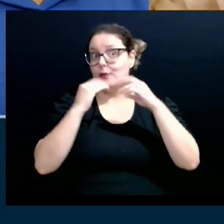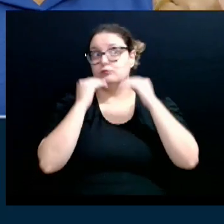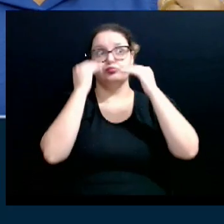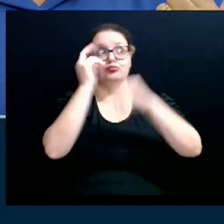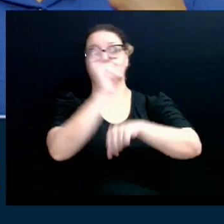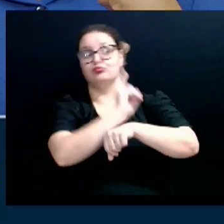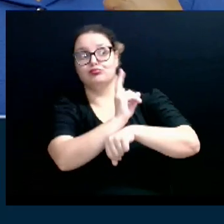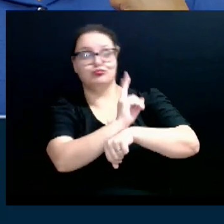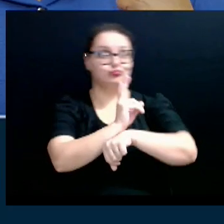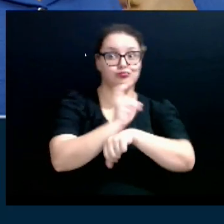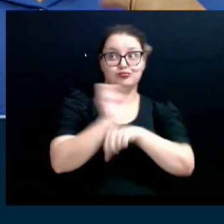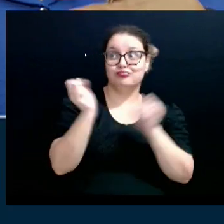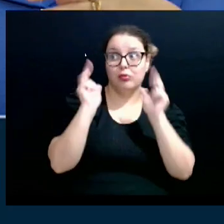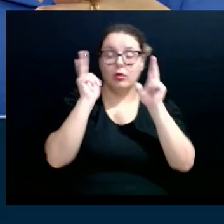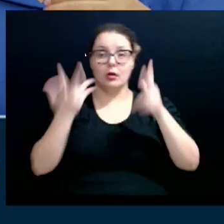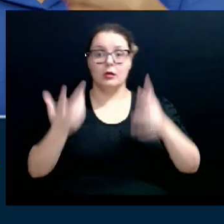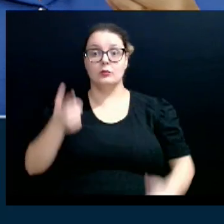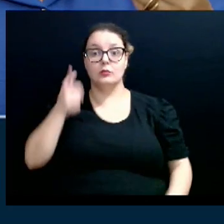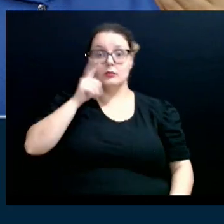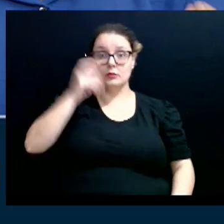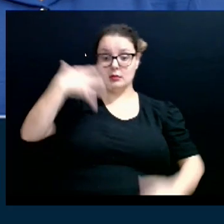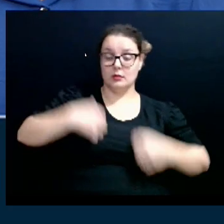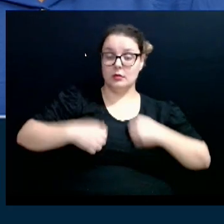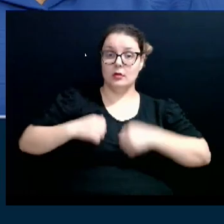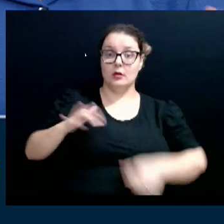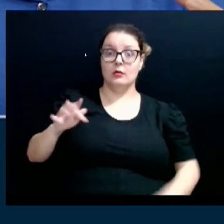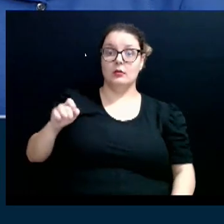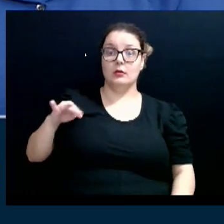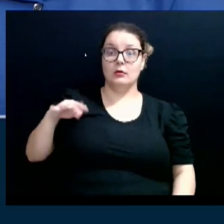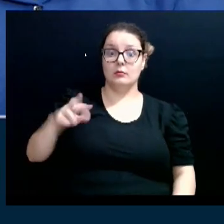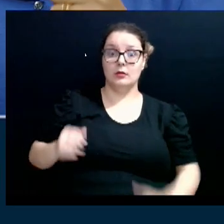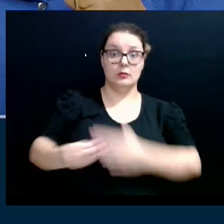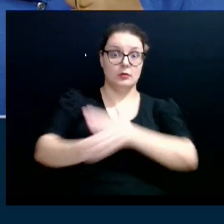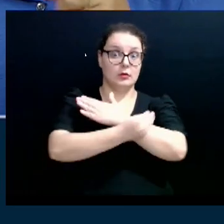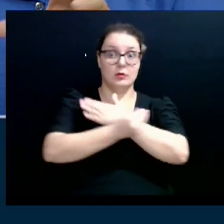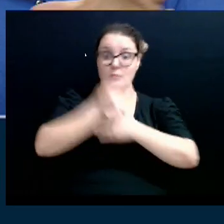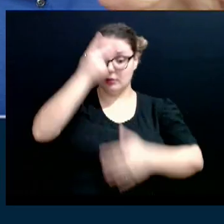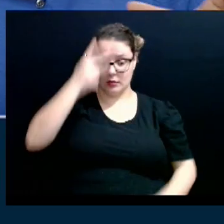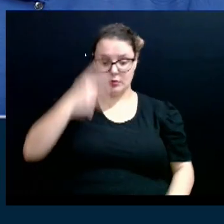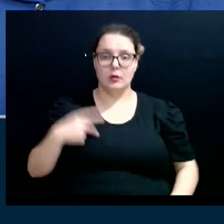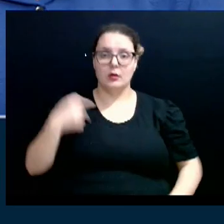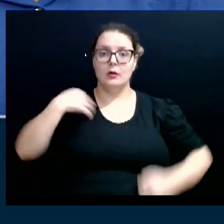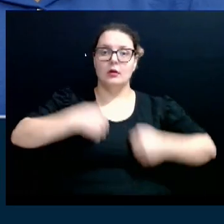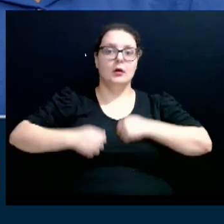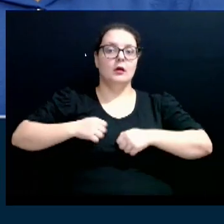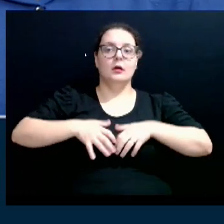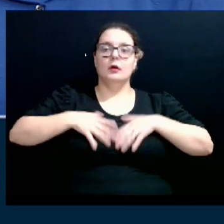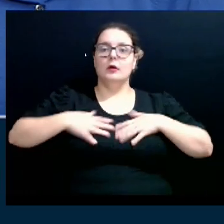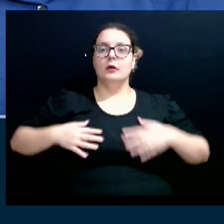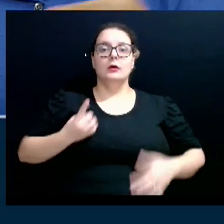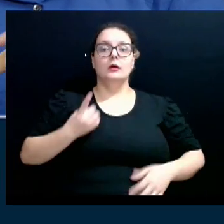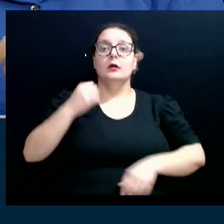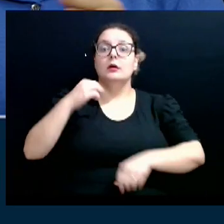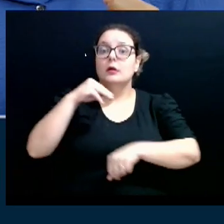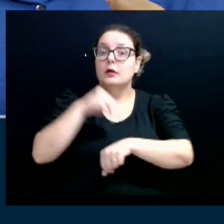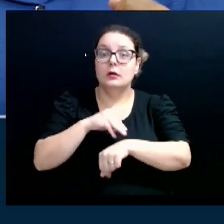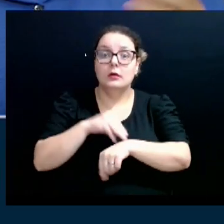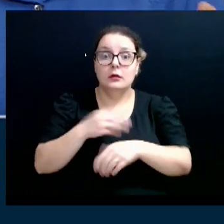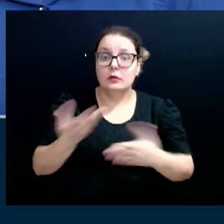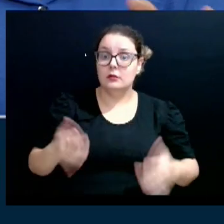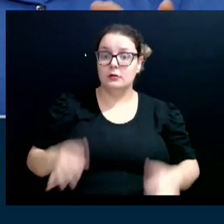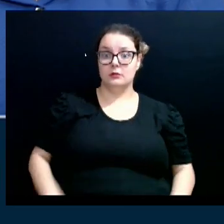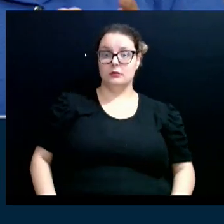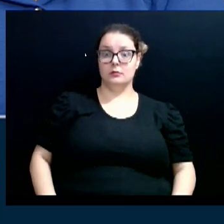está falando aqui, a Fabiana trouxe, poxa vida, um autocuidado seria tomar um banho de 10 minutos que seja, mas aí a Marisa